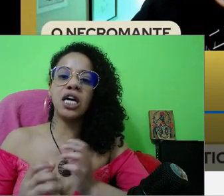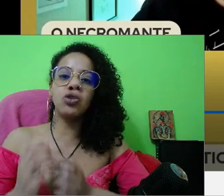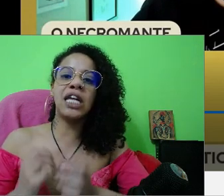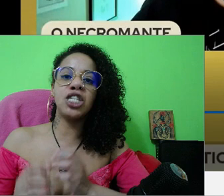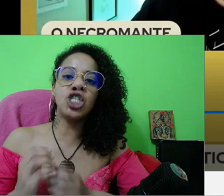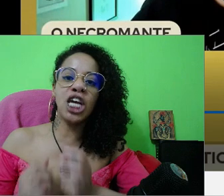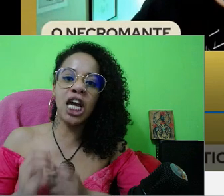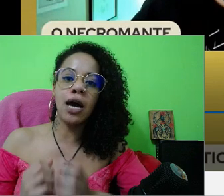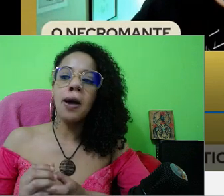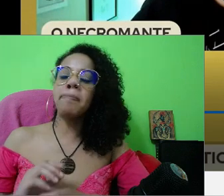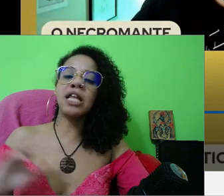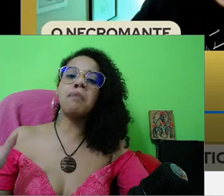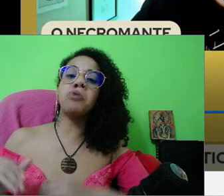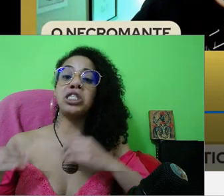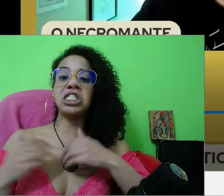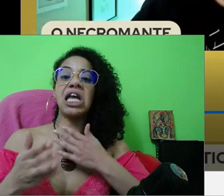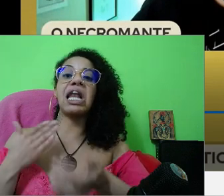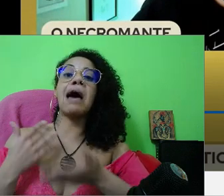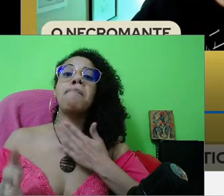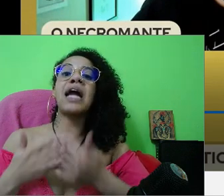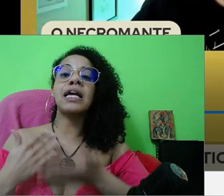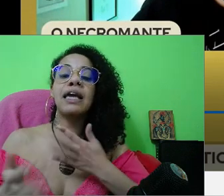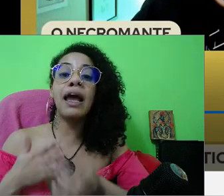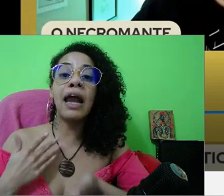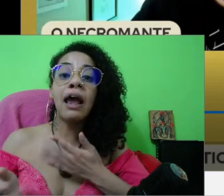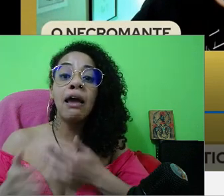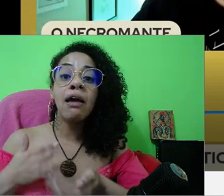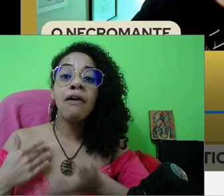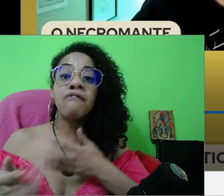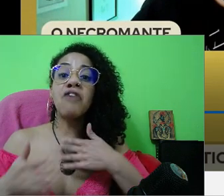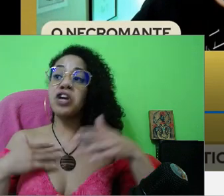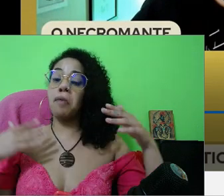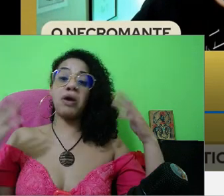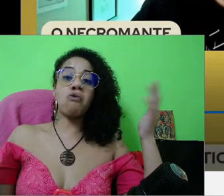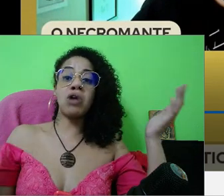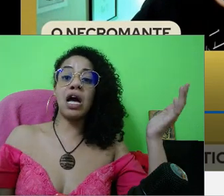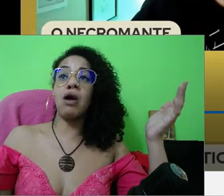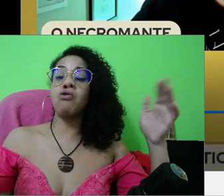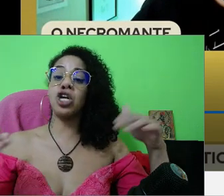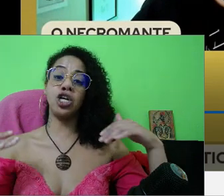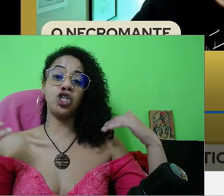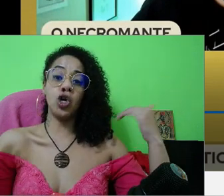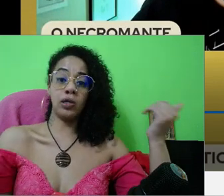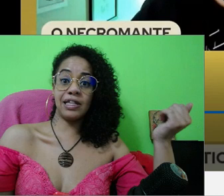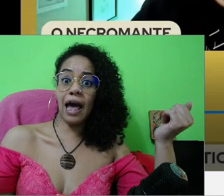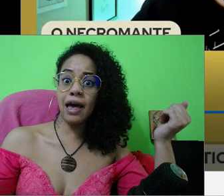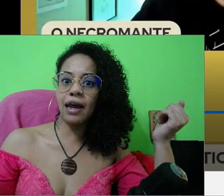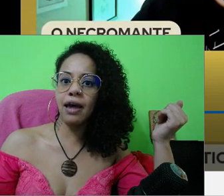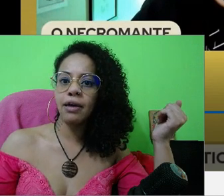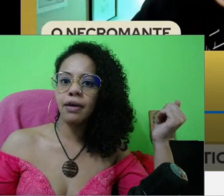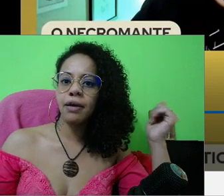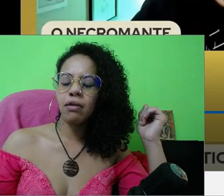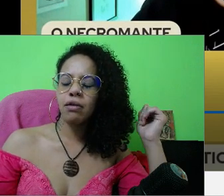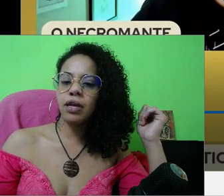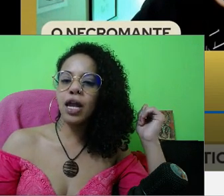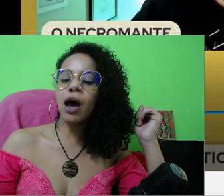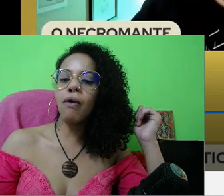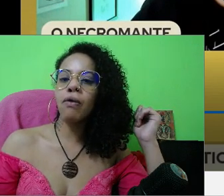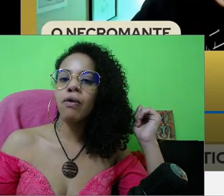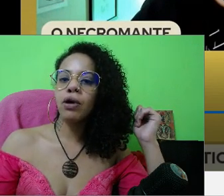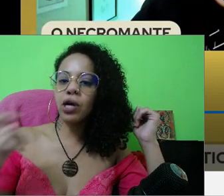fomentando tretinha para depois sei lá para quê né vai ver que é para algum canal grande notar né